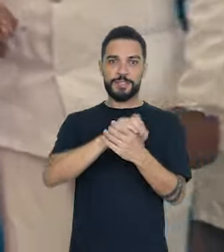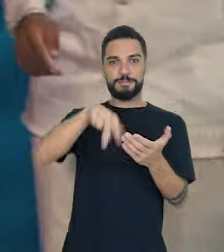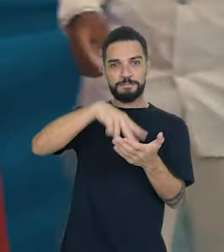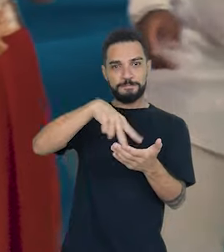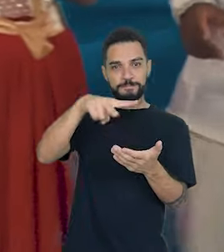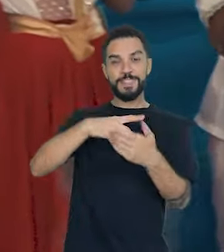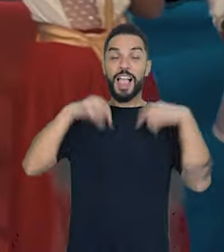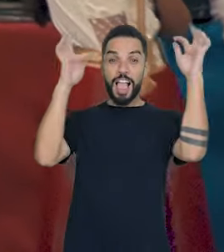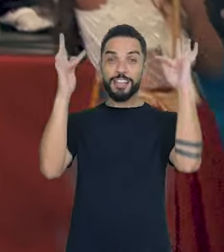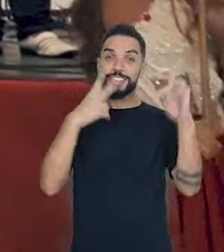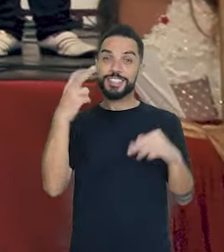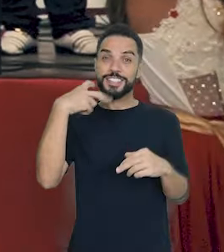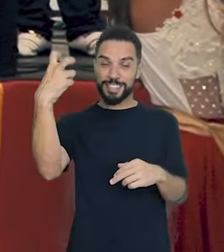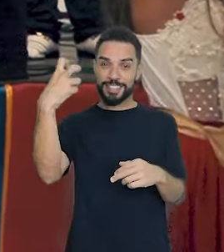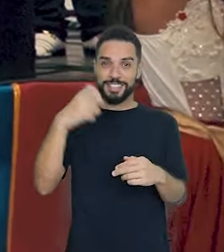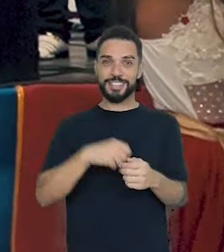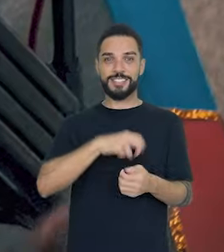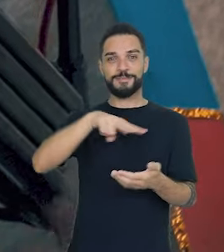ouvindo!